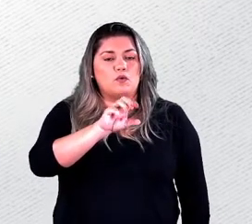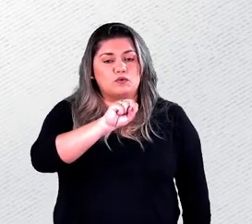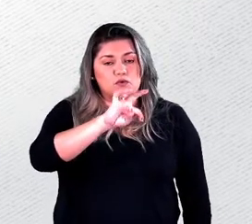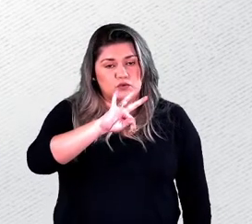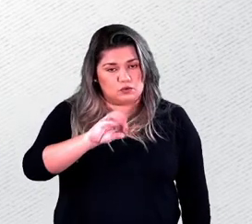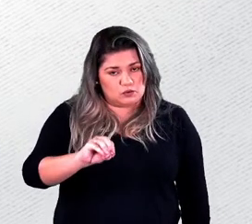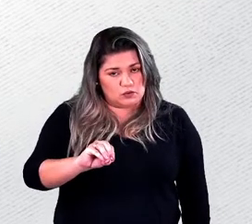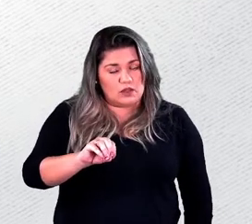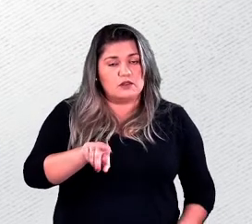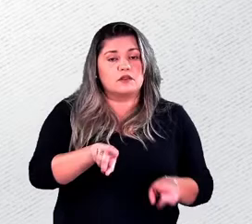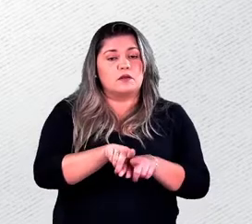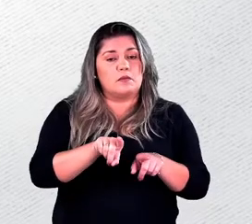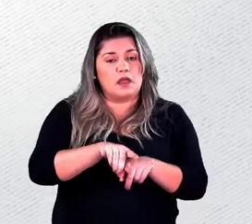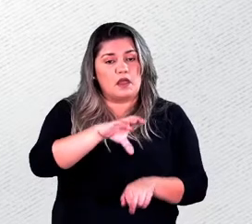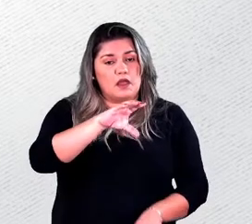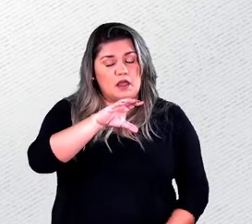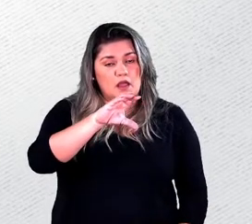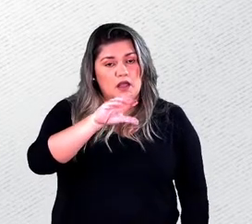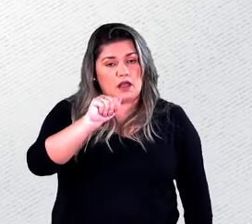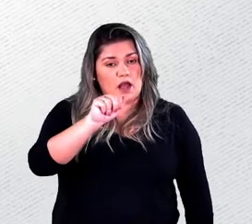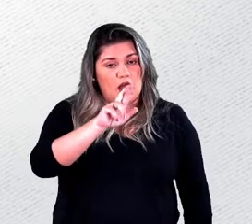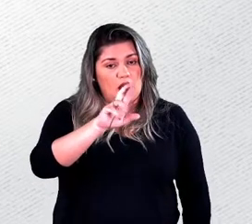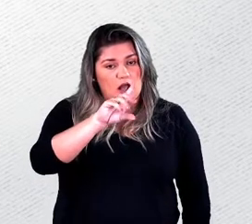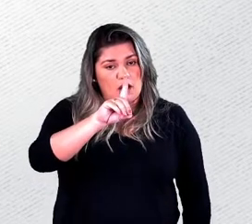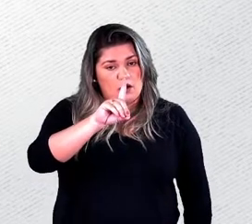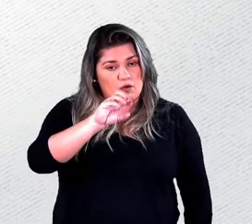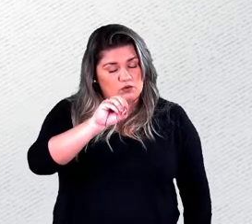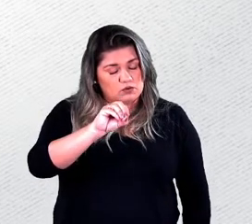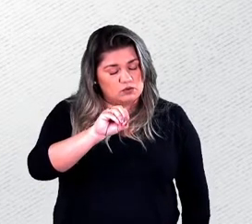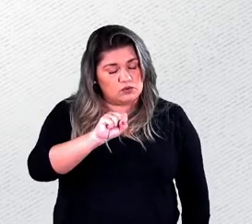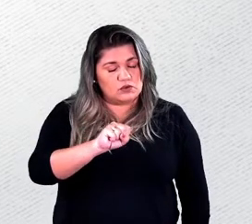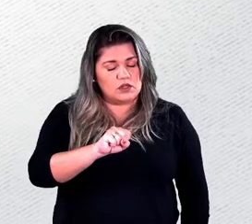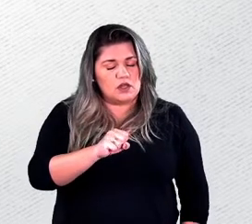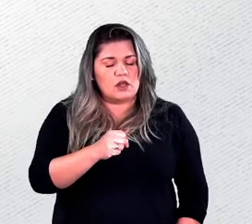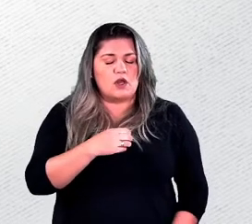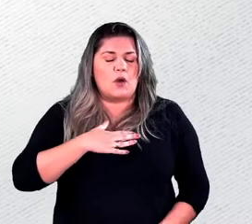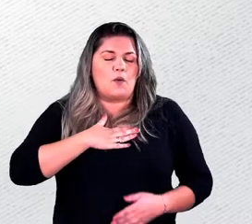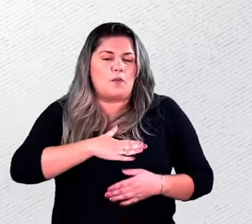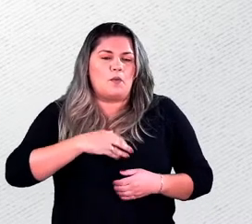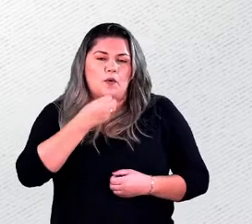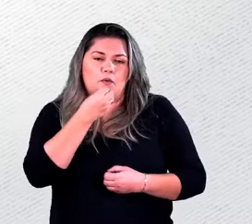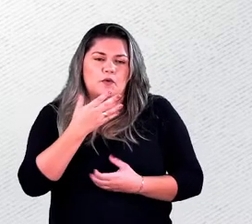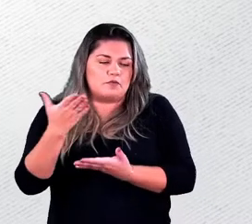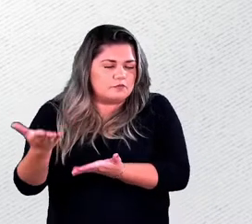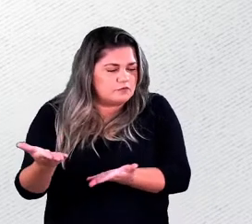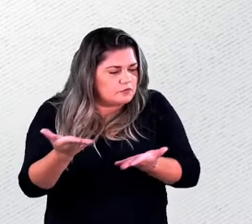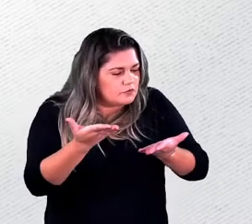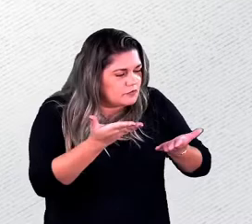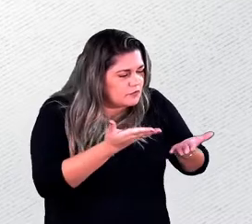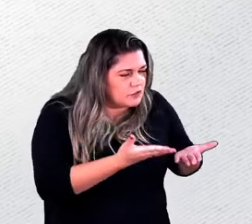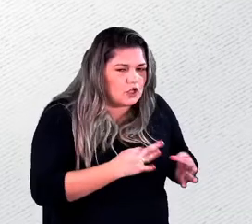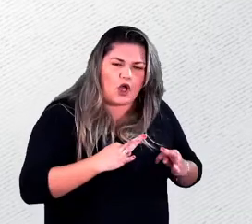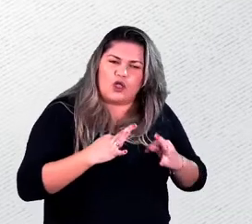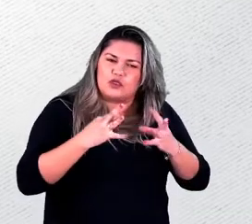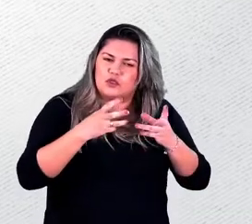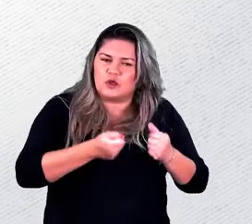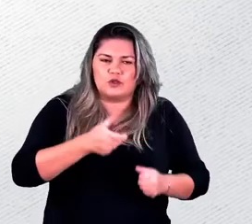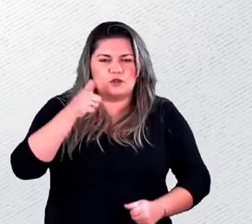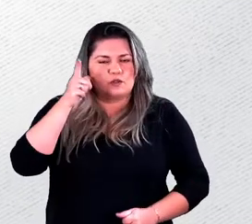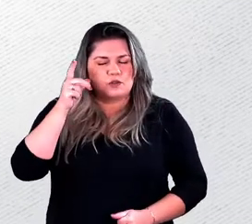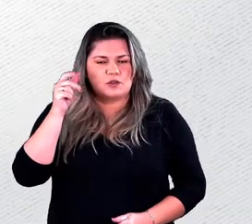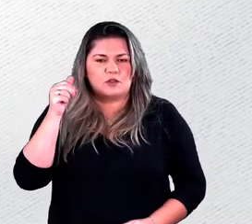Vinícius gostaria de dar as boas-vindas a todos os senhores e senhoras colegas magistrados advogados